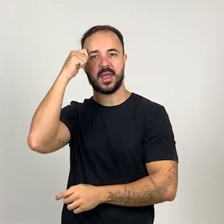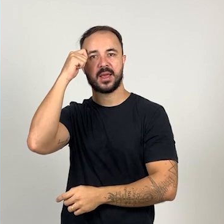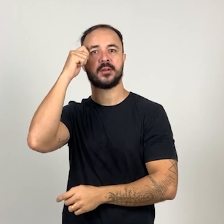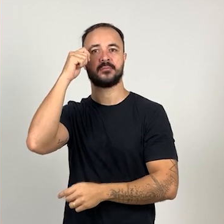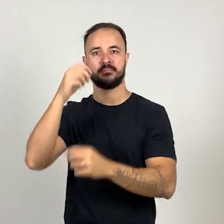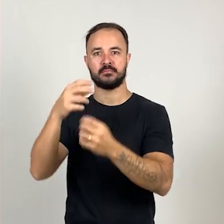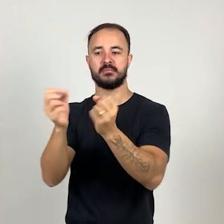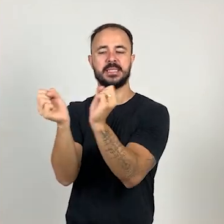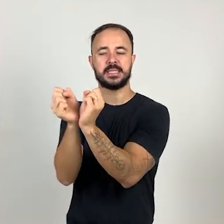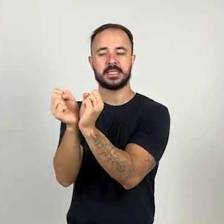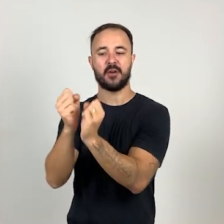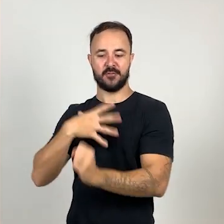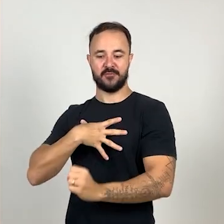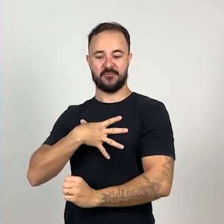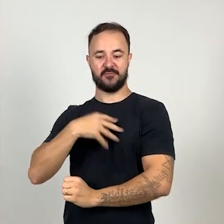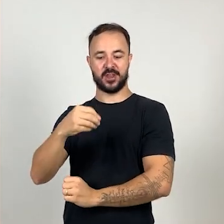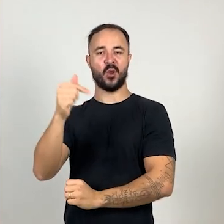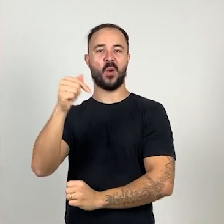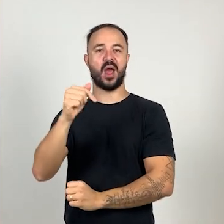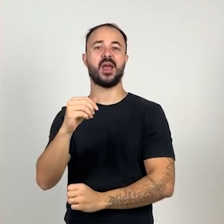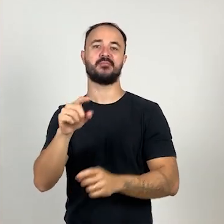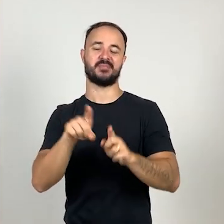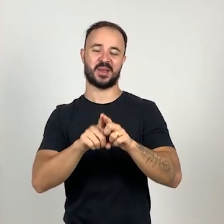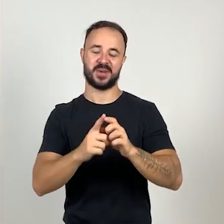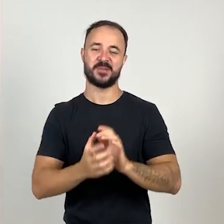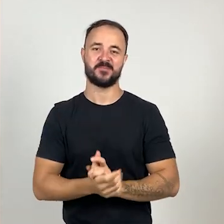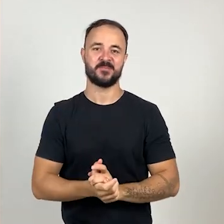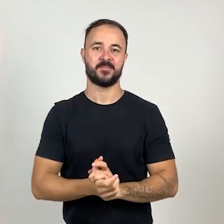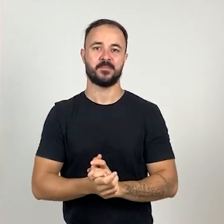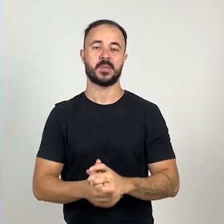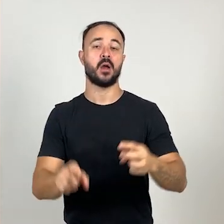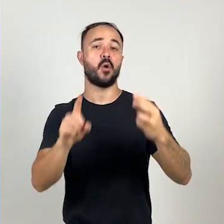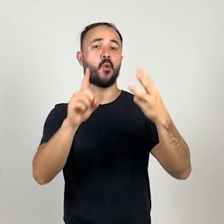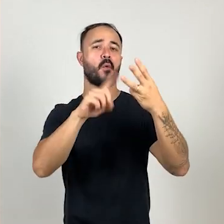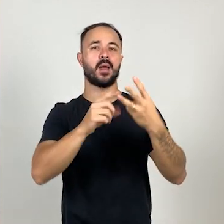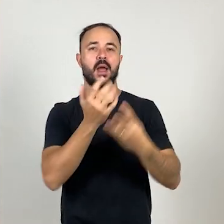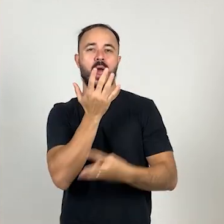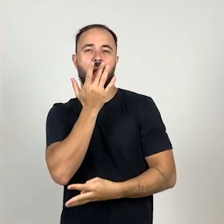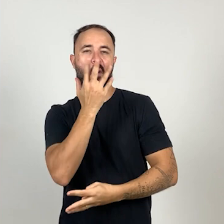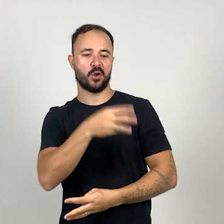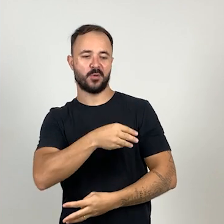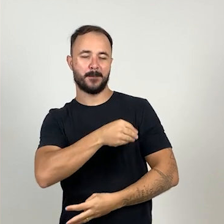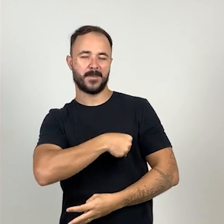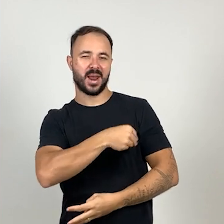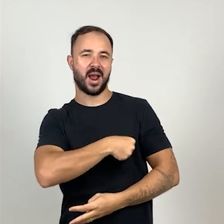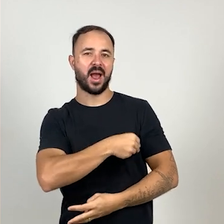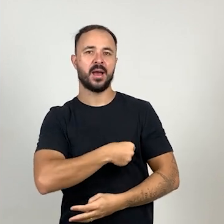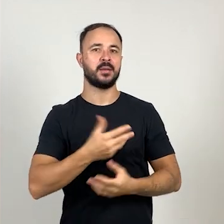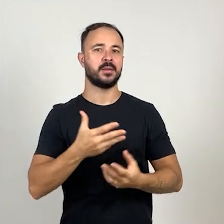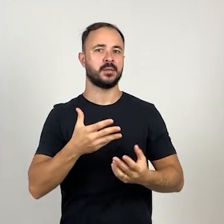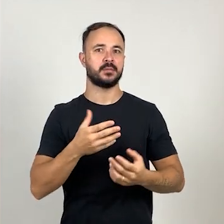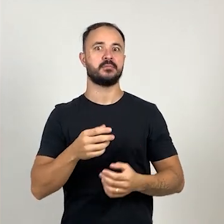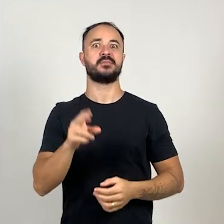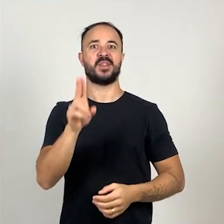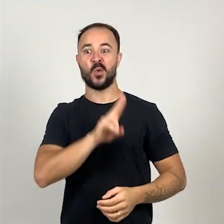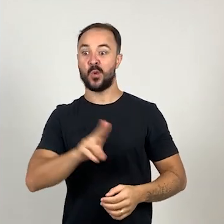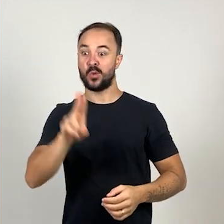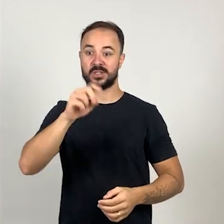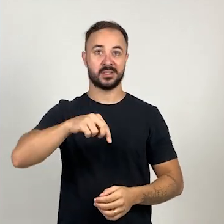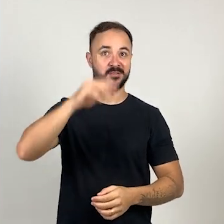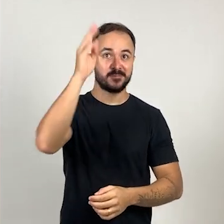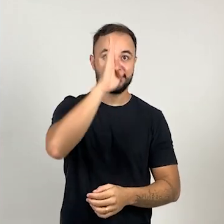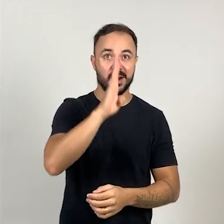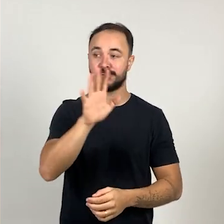pessoas escravizadas. Da cor do pecado. Essa expressão é amplamente utilizada no Brasil